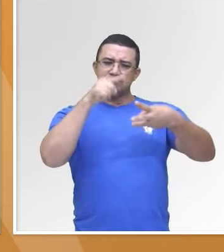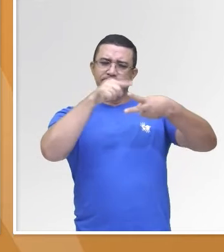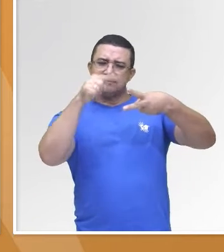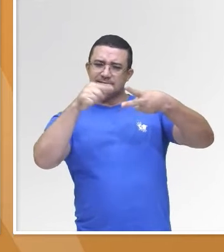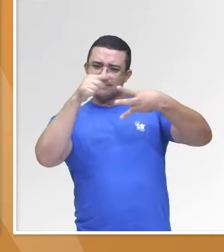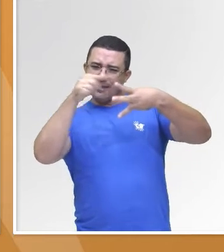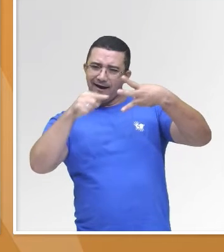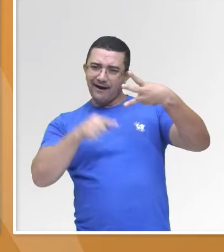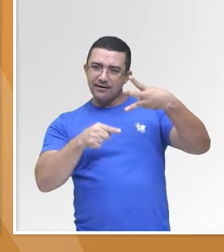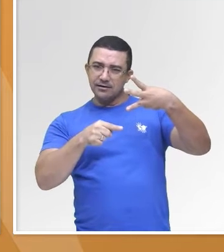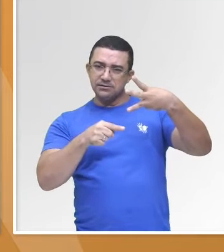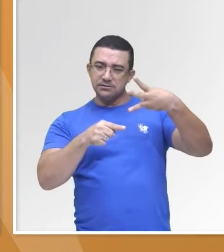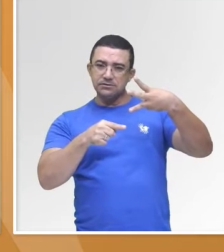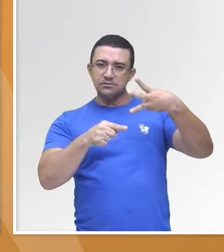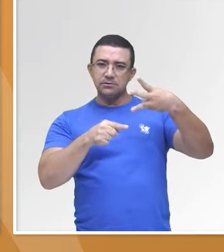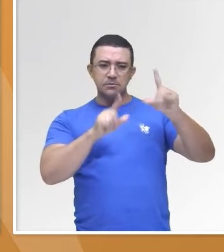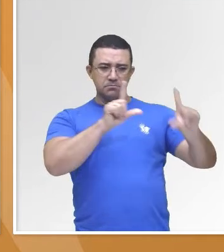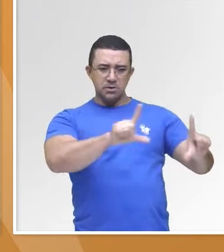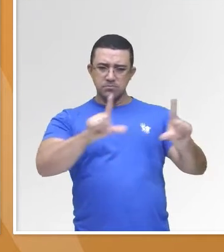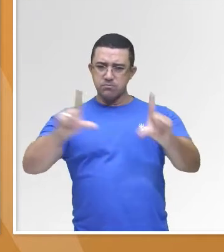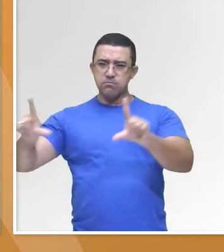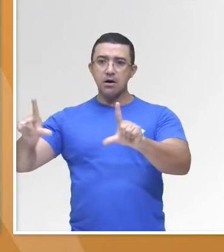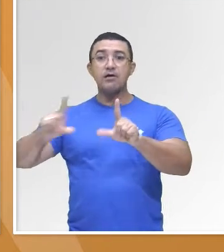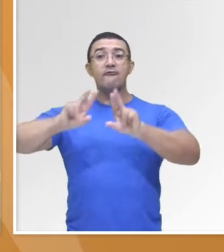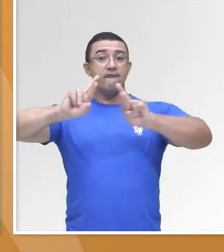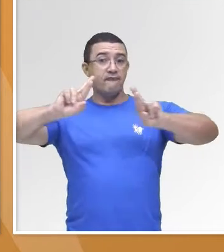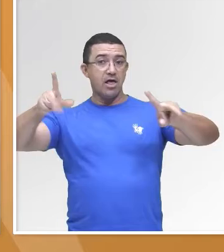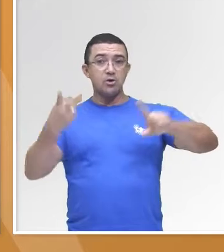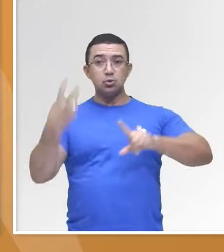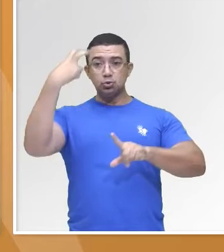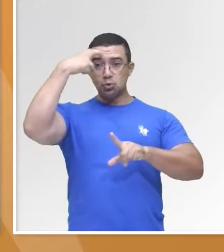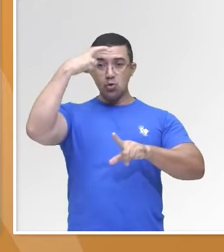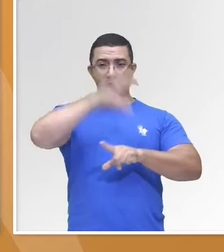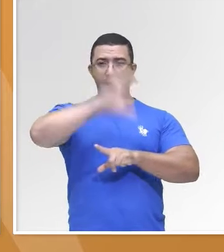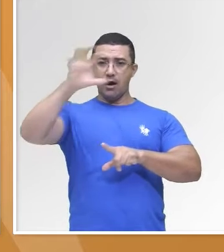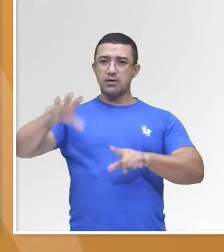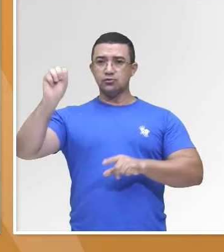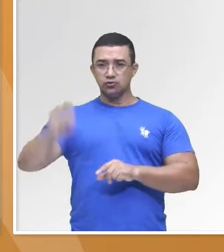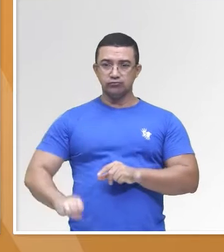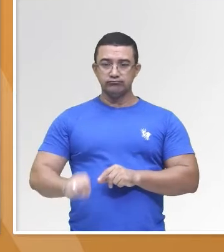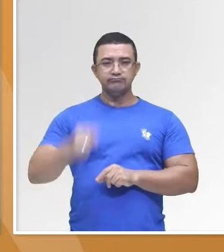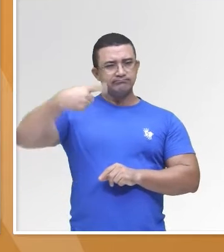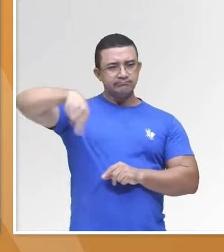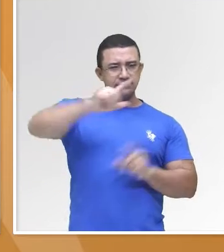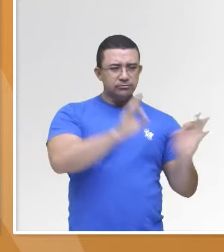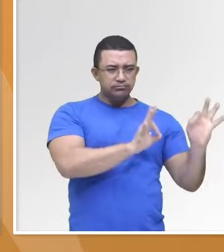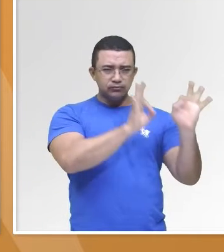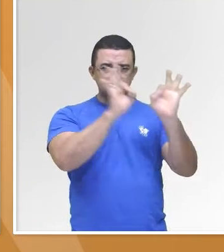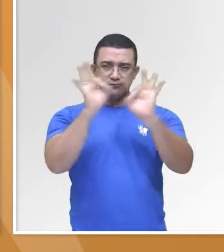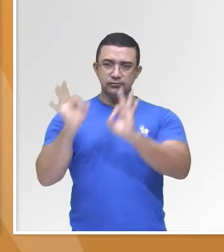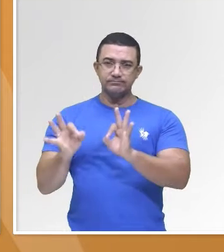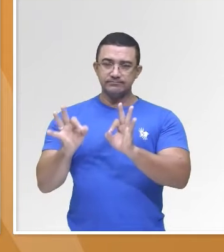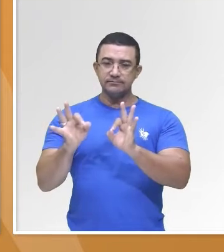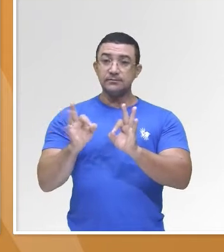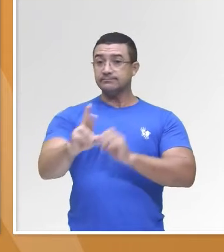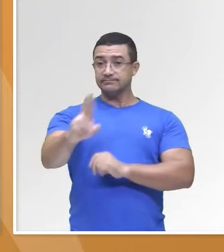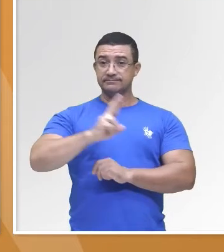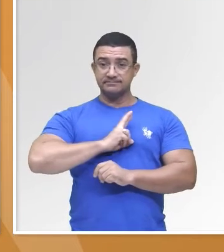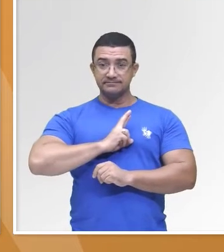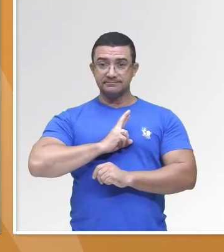tá? Sobre as diferentes culturas da região sul, que vocês vão observar e vão